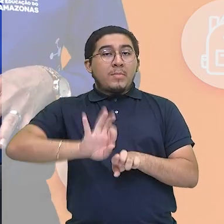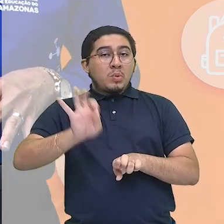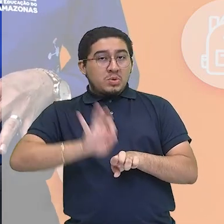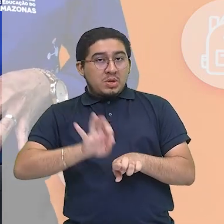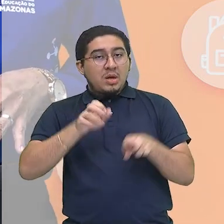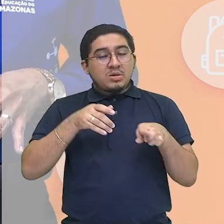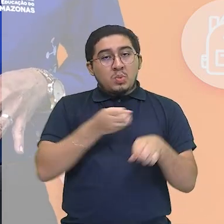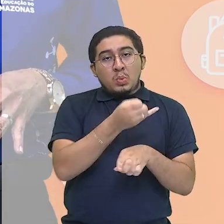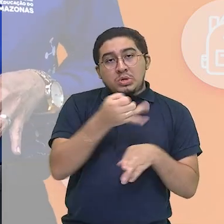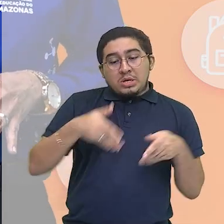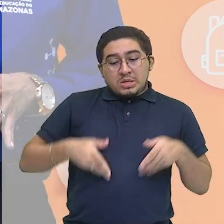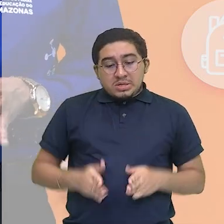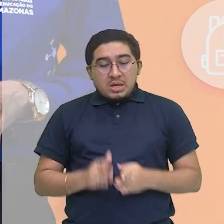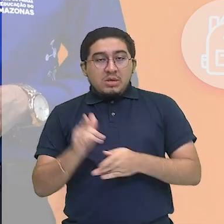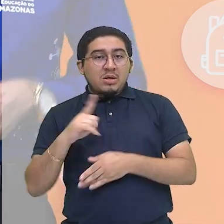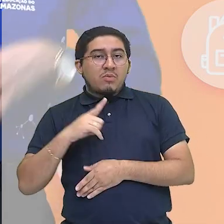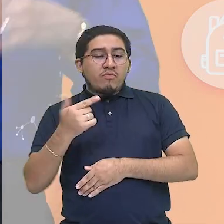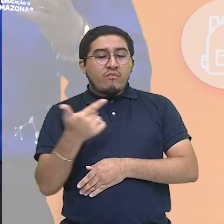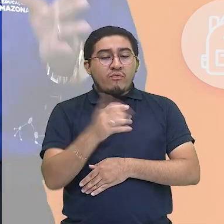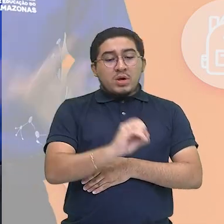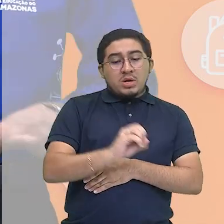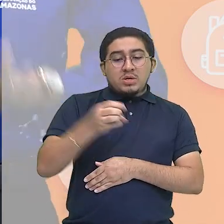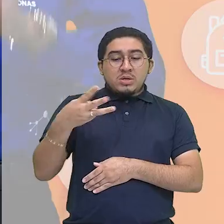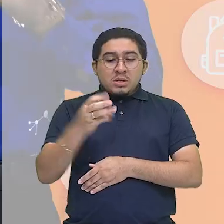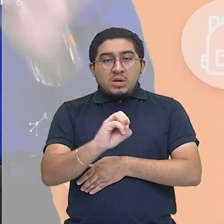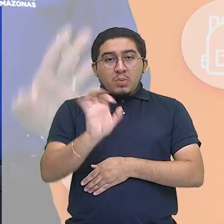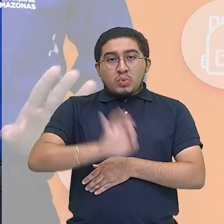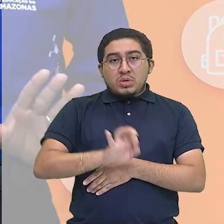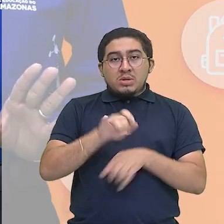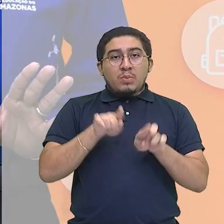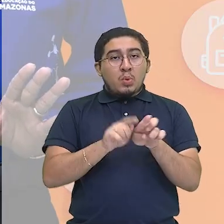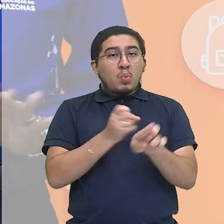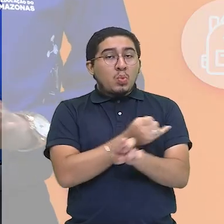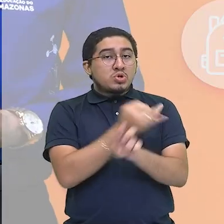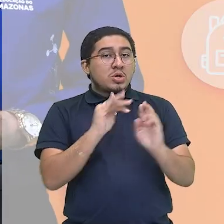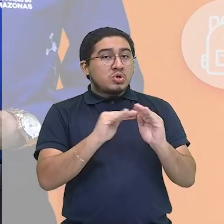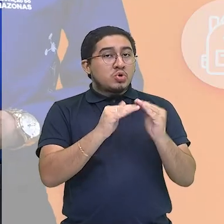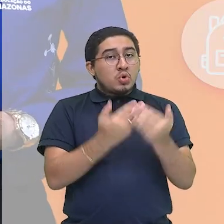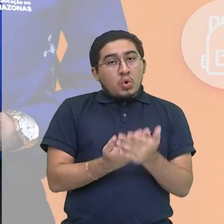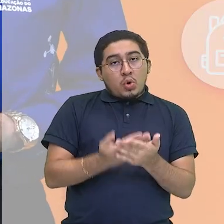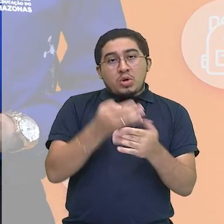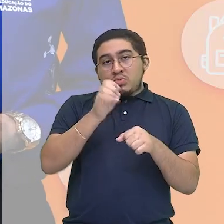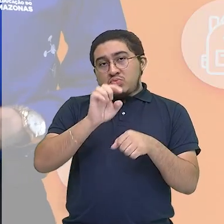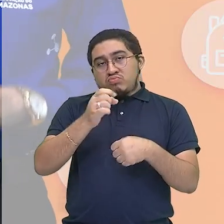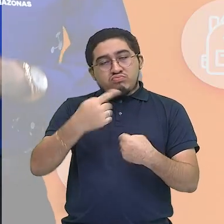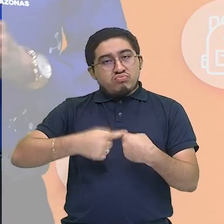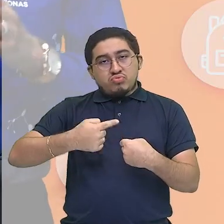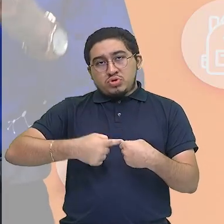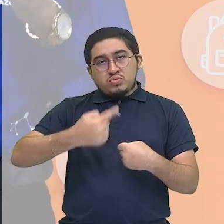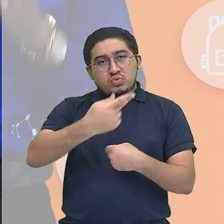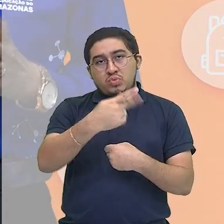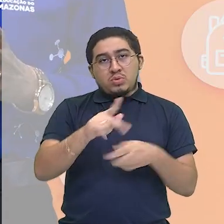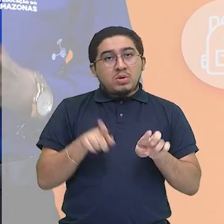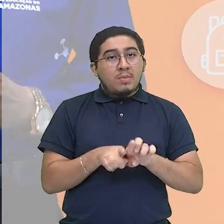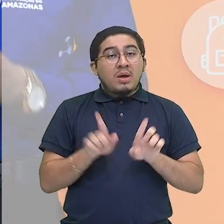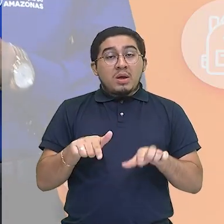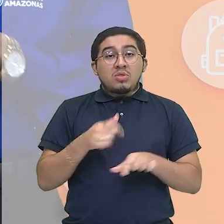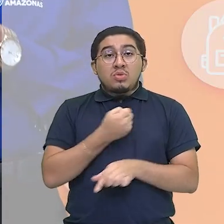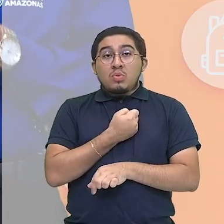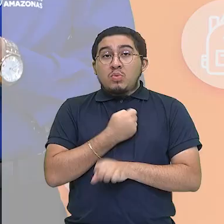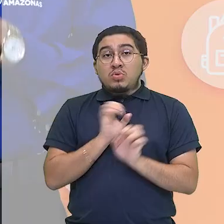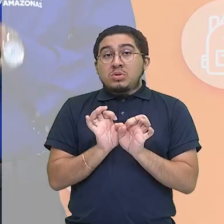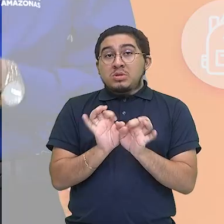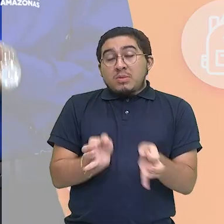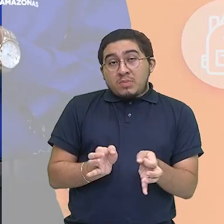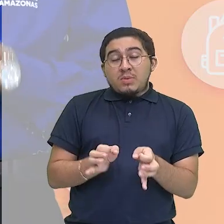natalidade, 10%, 20%, número de escolas, 10 escolas no seu município, são números. E